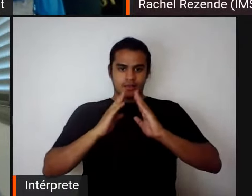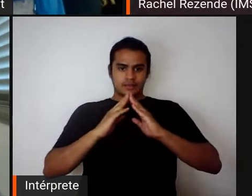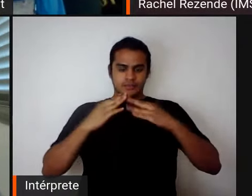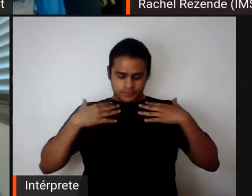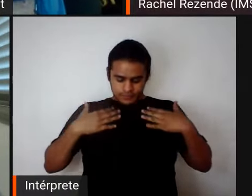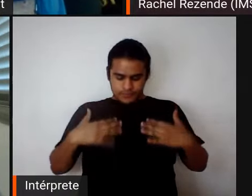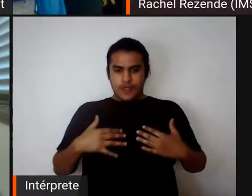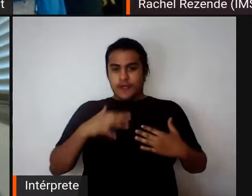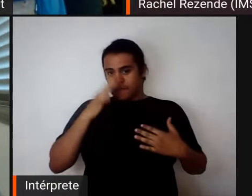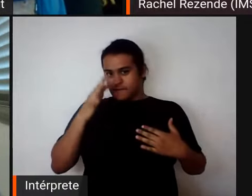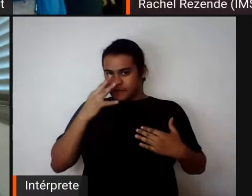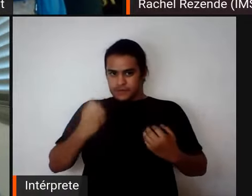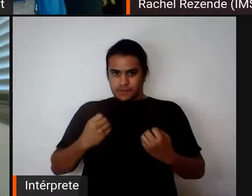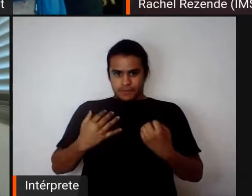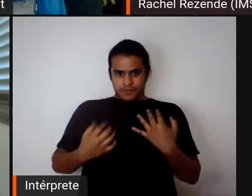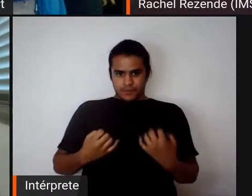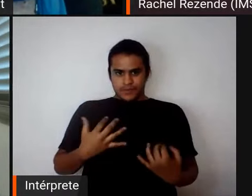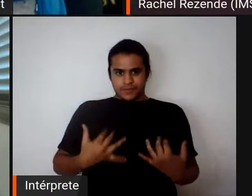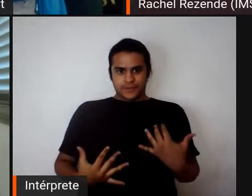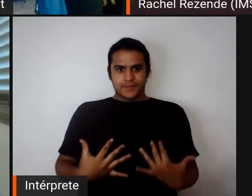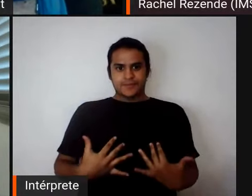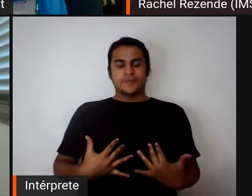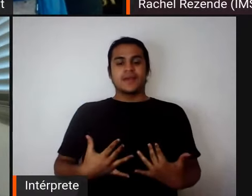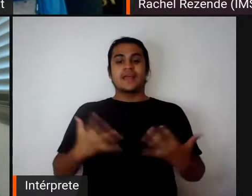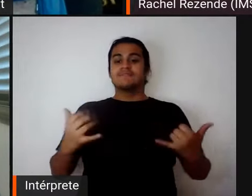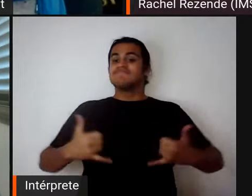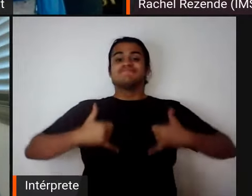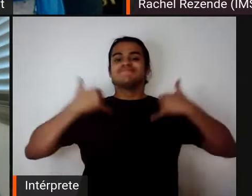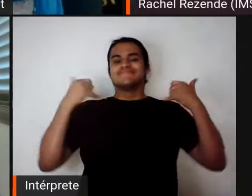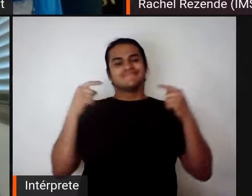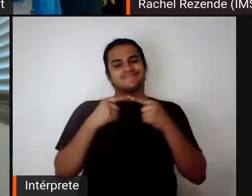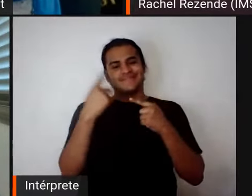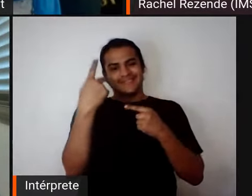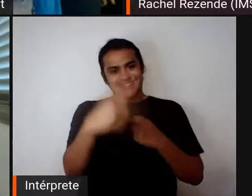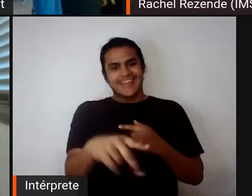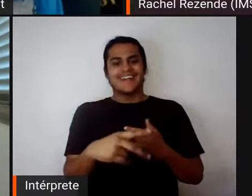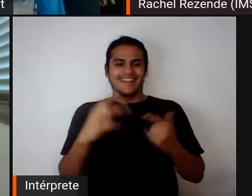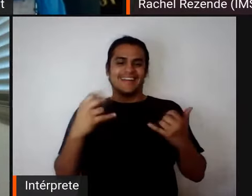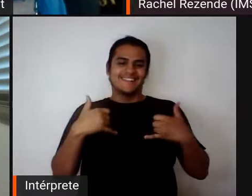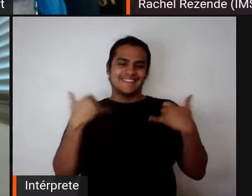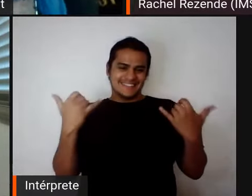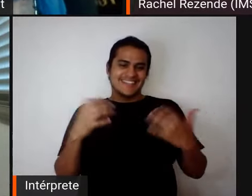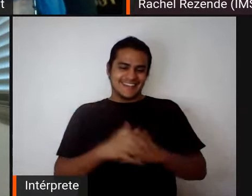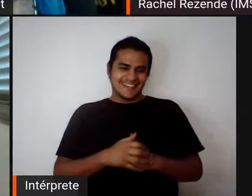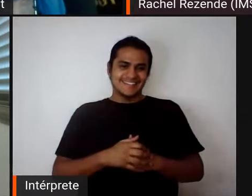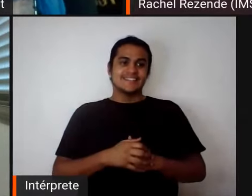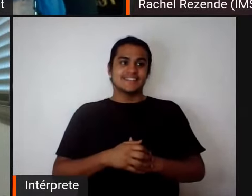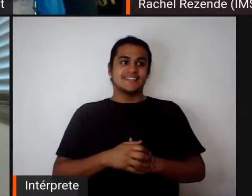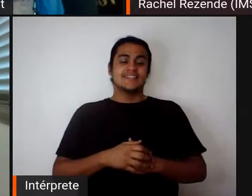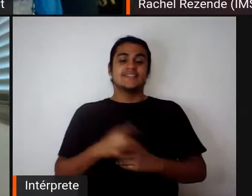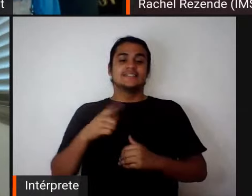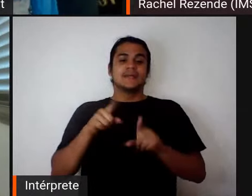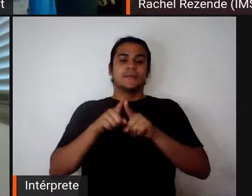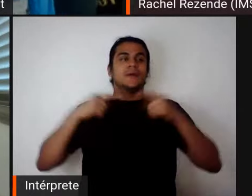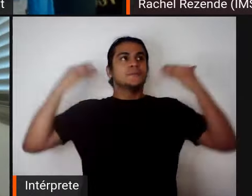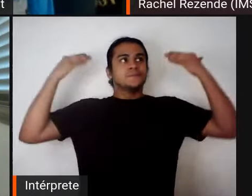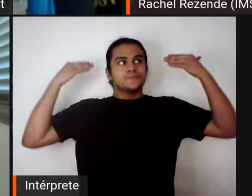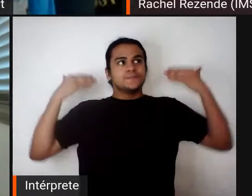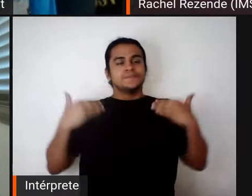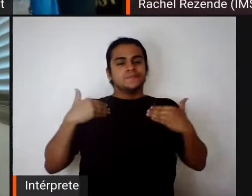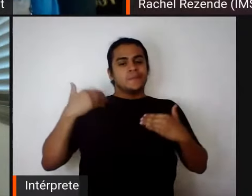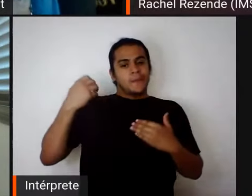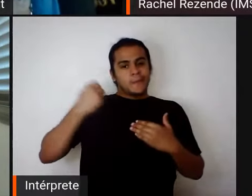florida comemorativa ao aniversário da Maurina. E estou aqui no meu quarto, uma parede branca e uma